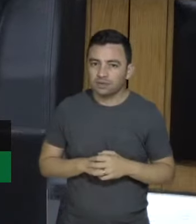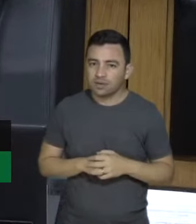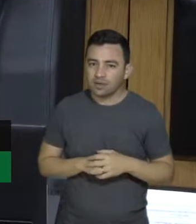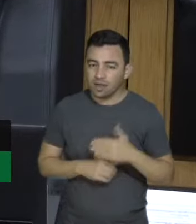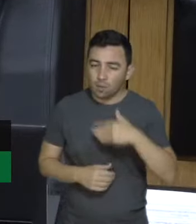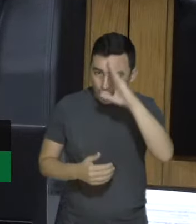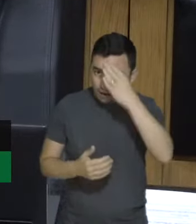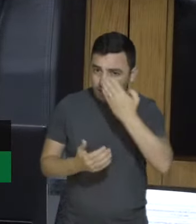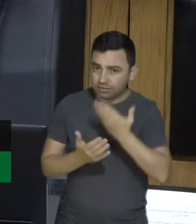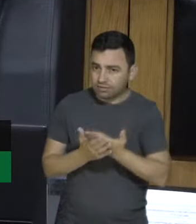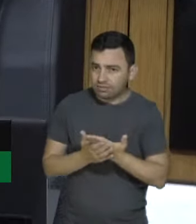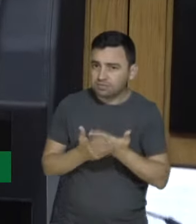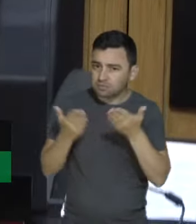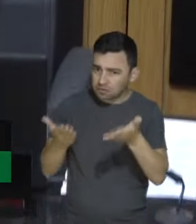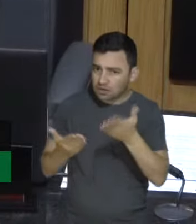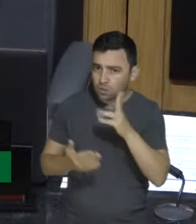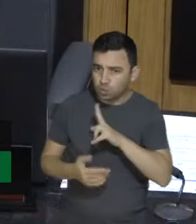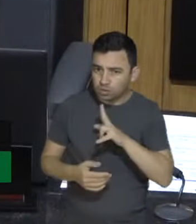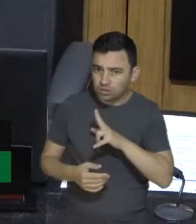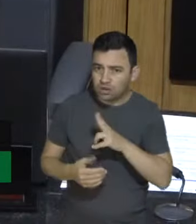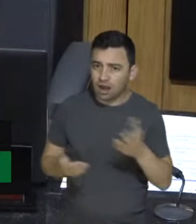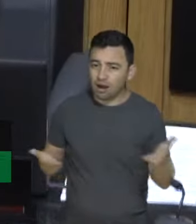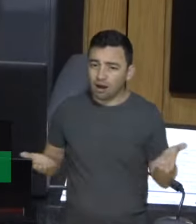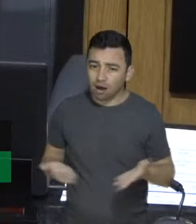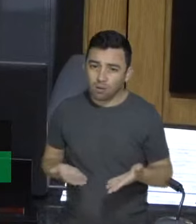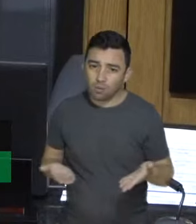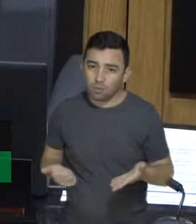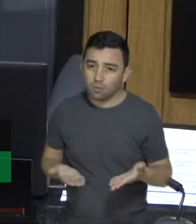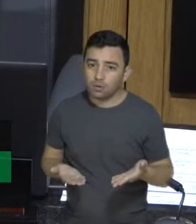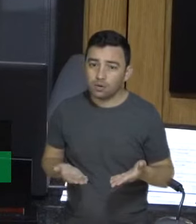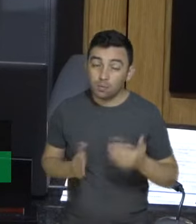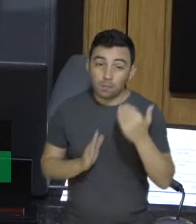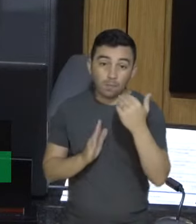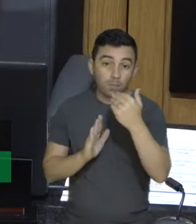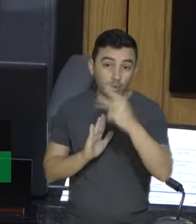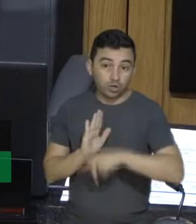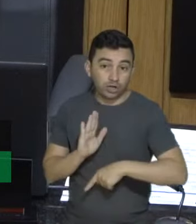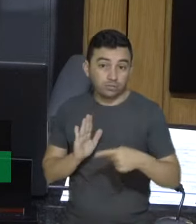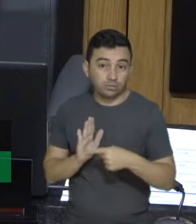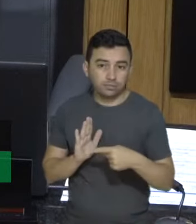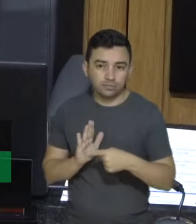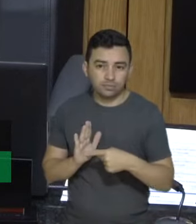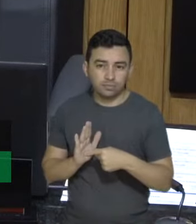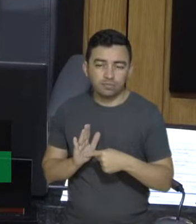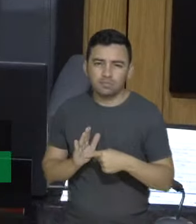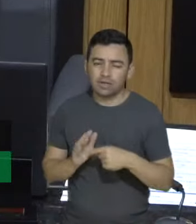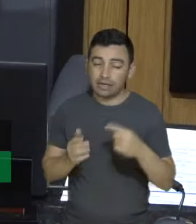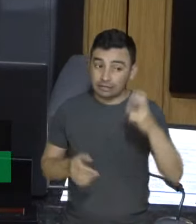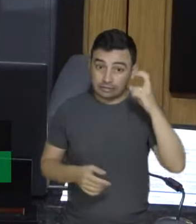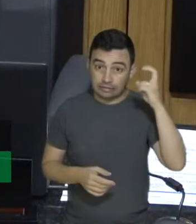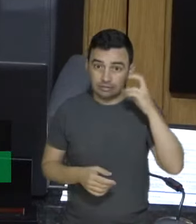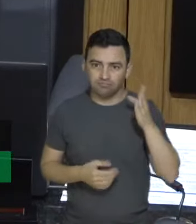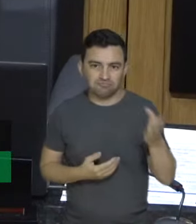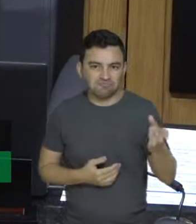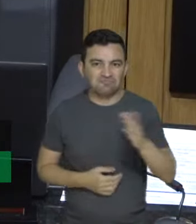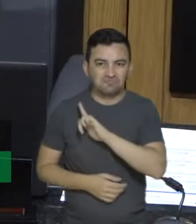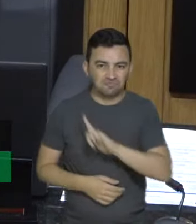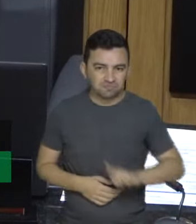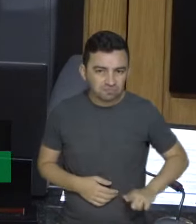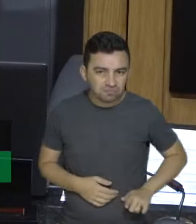Acredito que a urgência desse projeto que, muito sabiamente, o governador Jorginho Melo